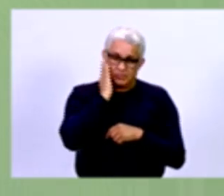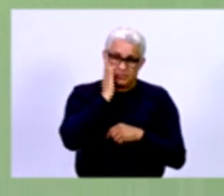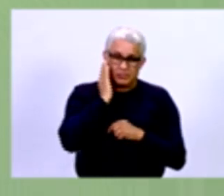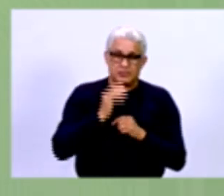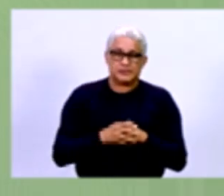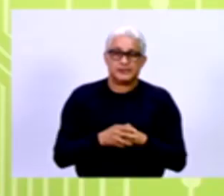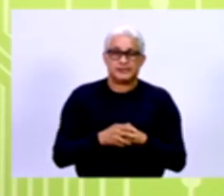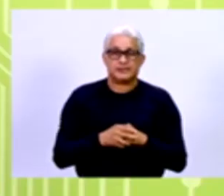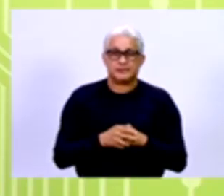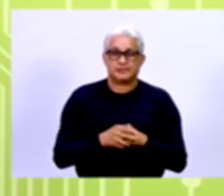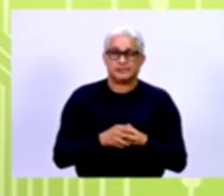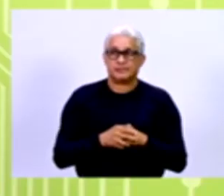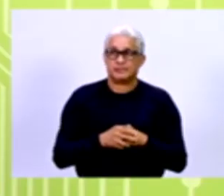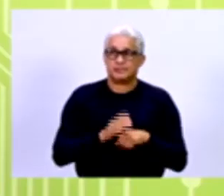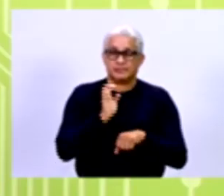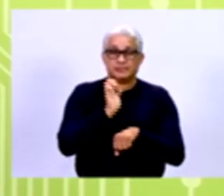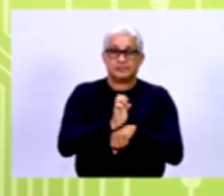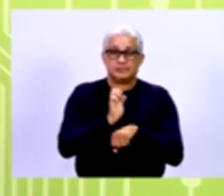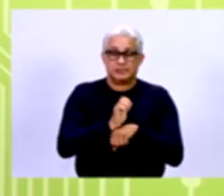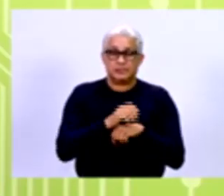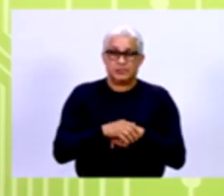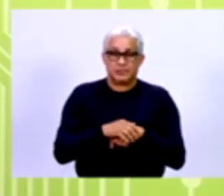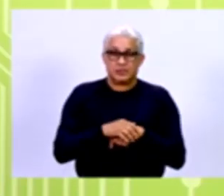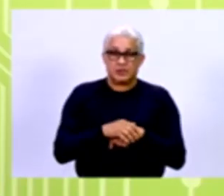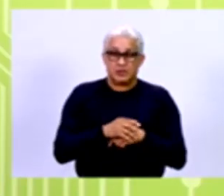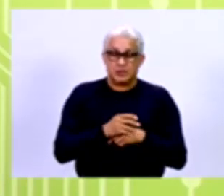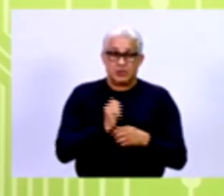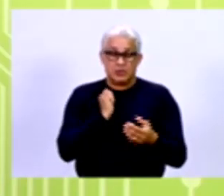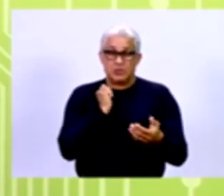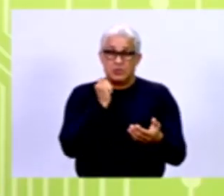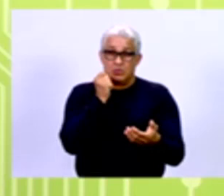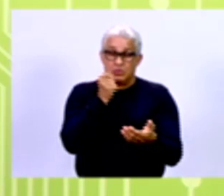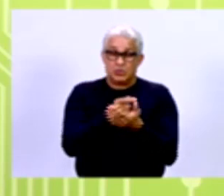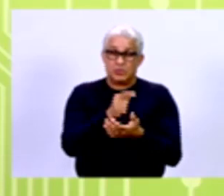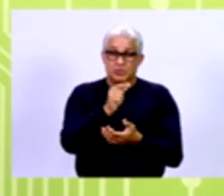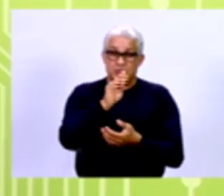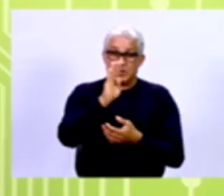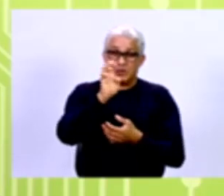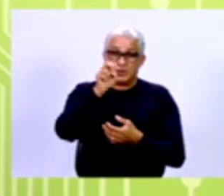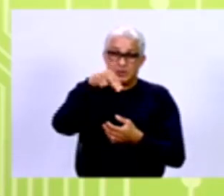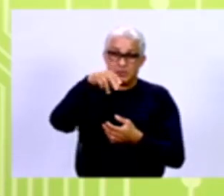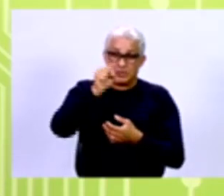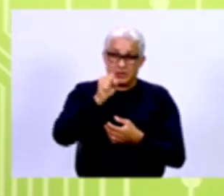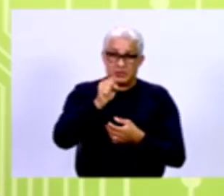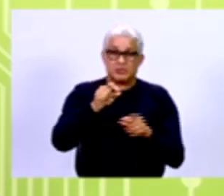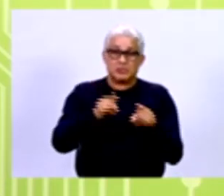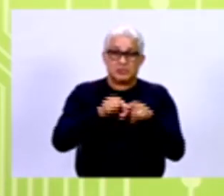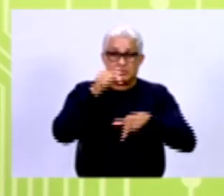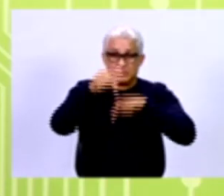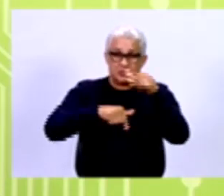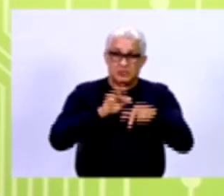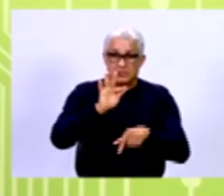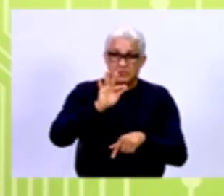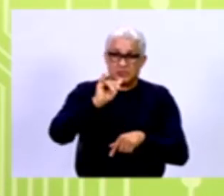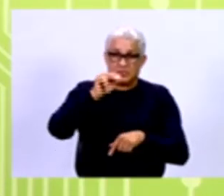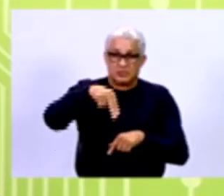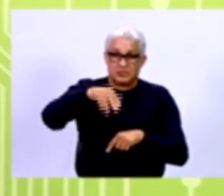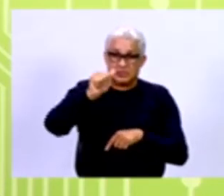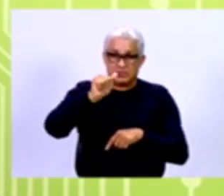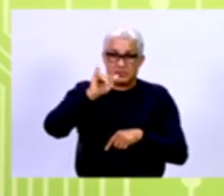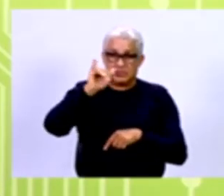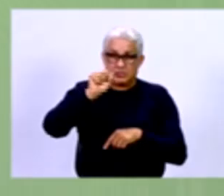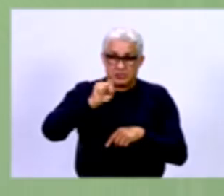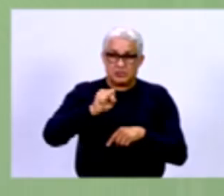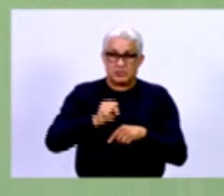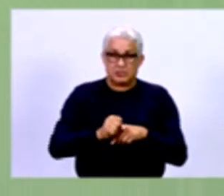também, o Estado é um grande comprador de bens e serviços finais e o principal